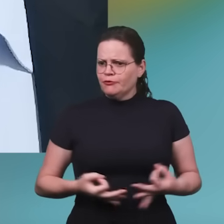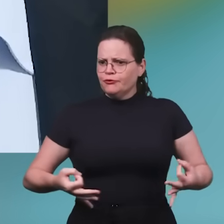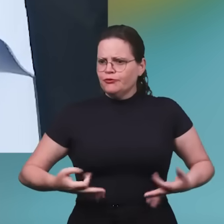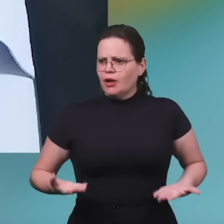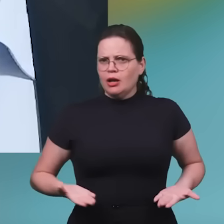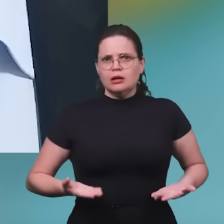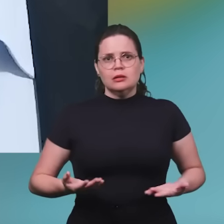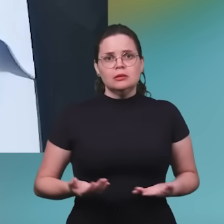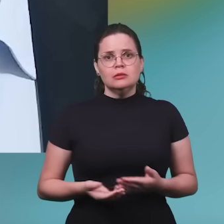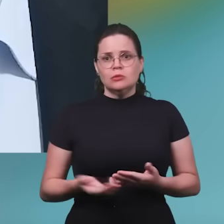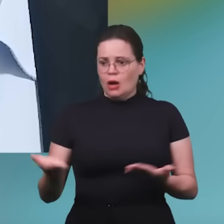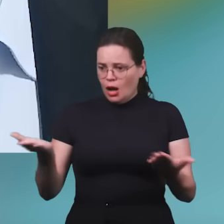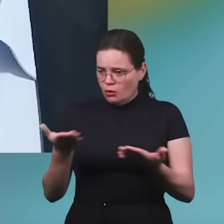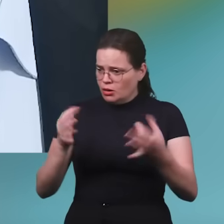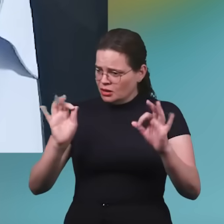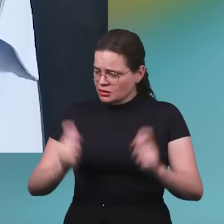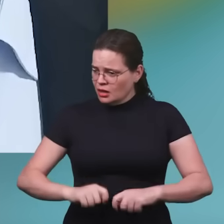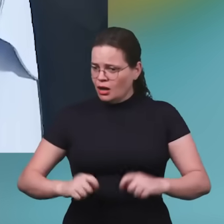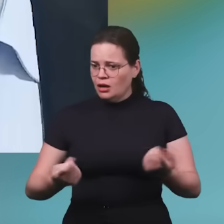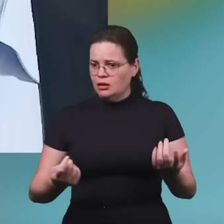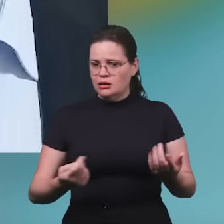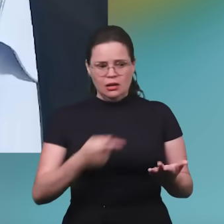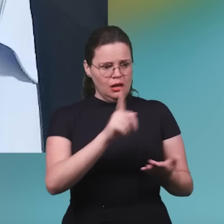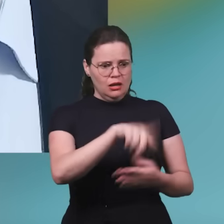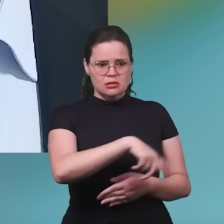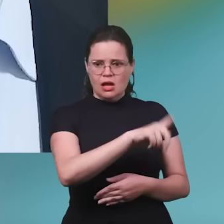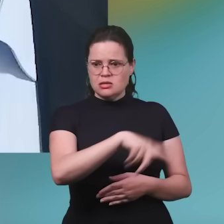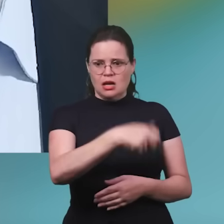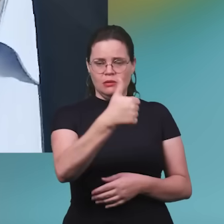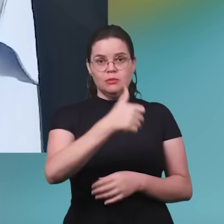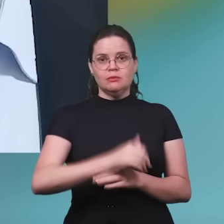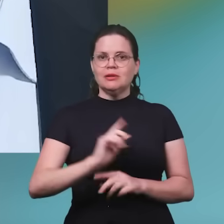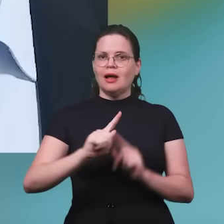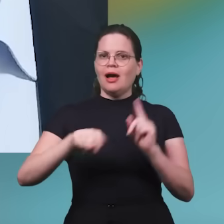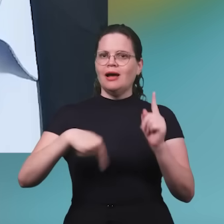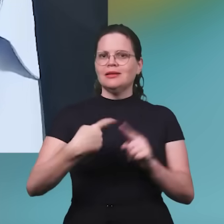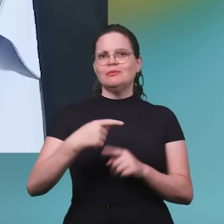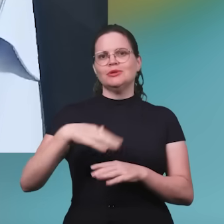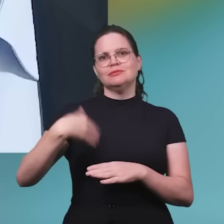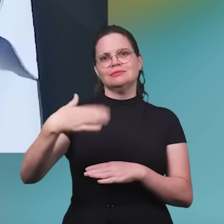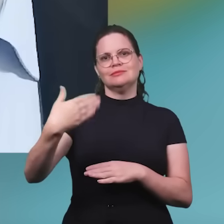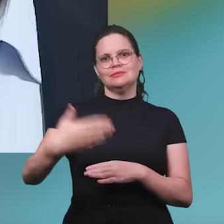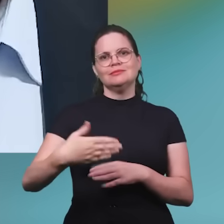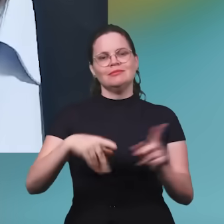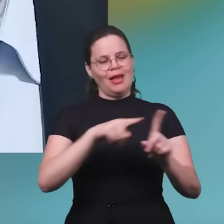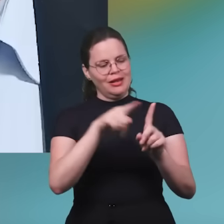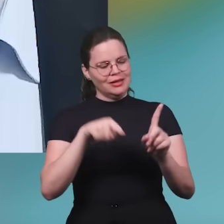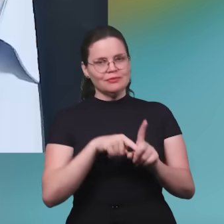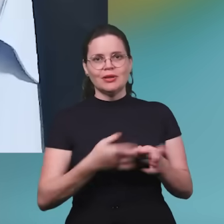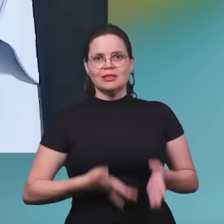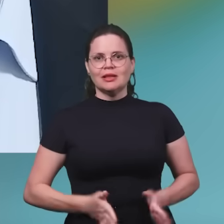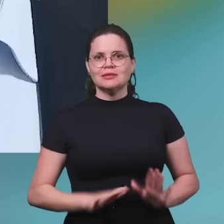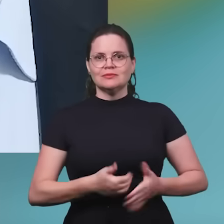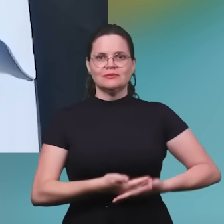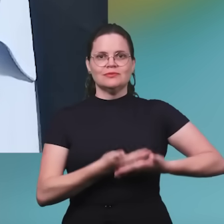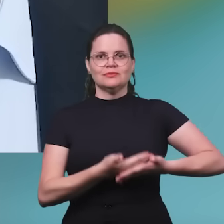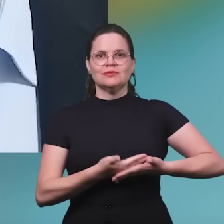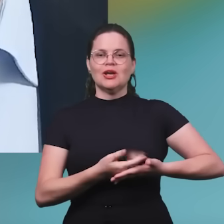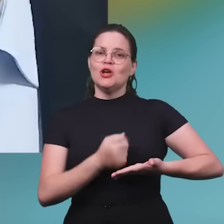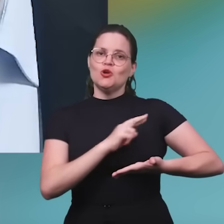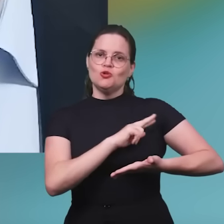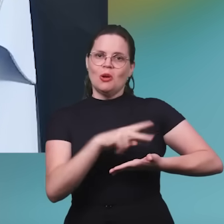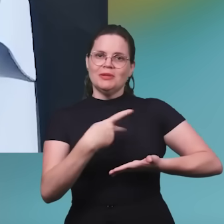E de fato, passados alguns dias, ela engravidou e teve seu filho, que colocou o